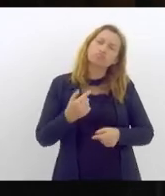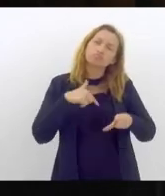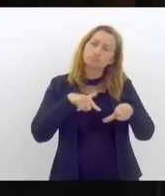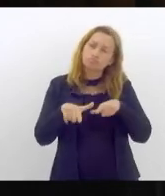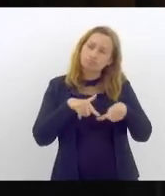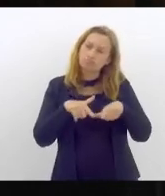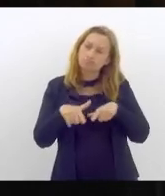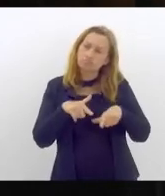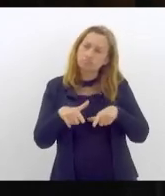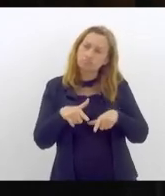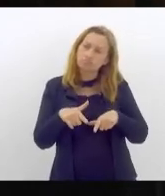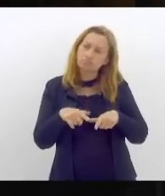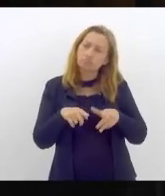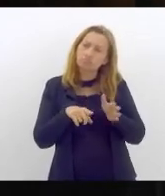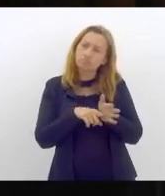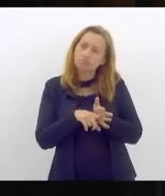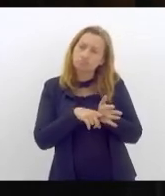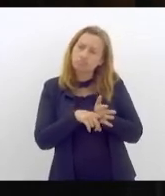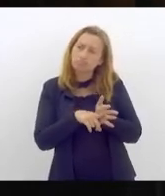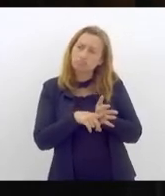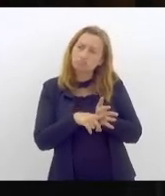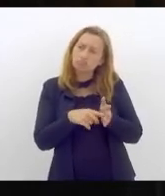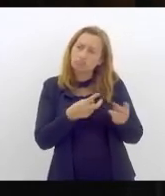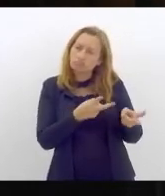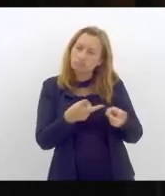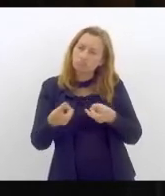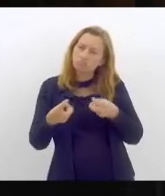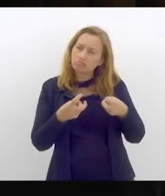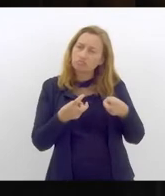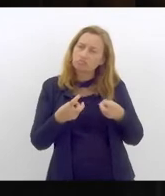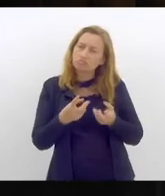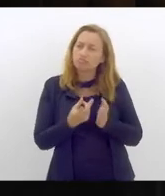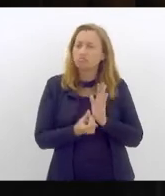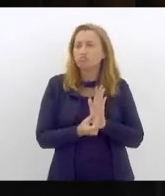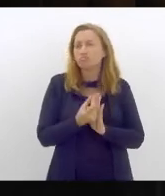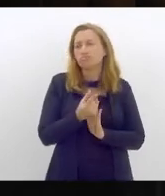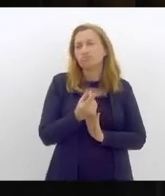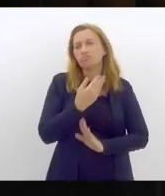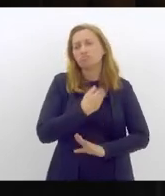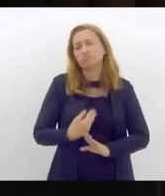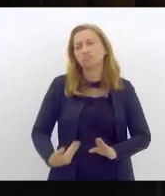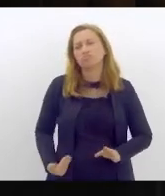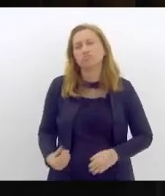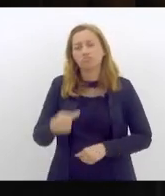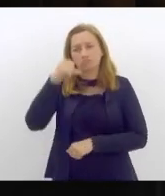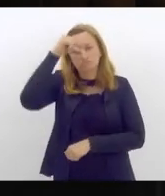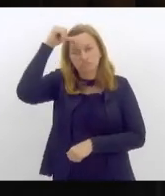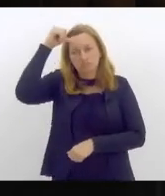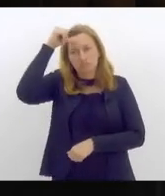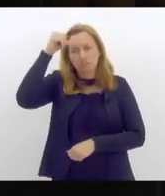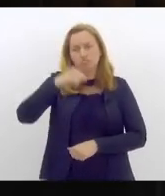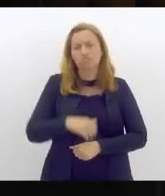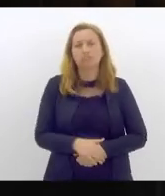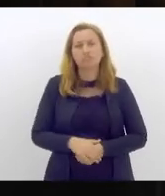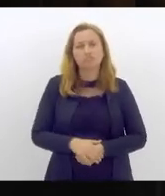Fez o diagnóstico ao se deparar sobre o orçamento do governador Cláudio ca é muito gritante